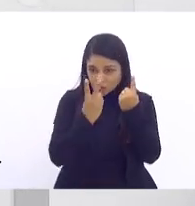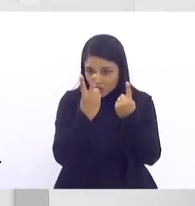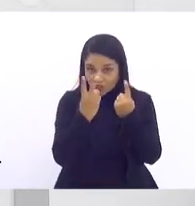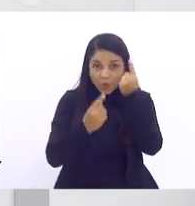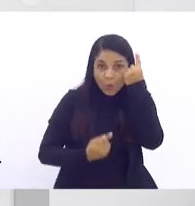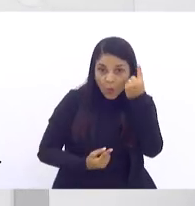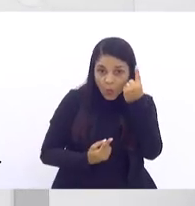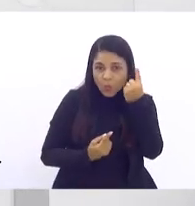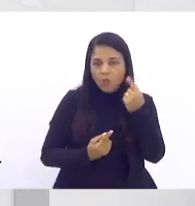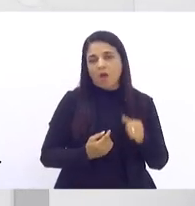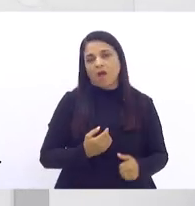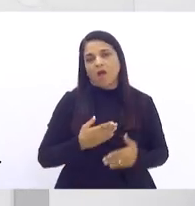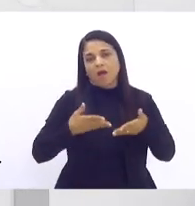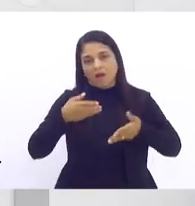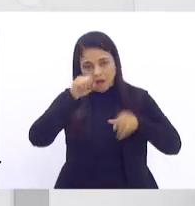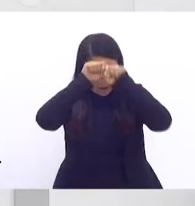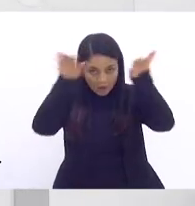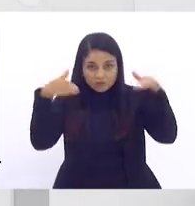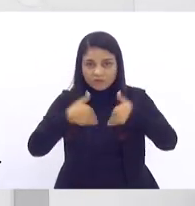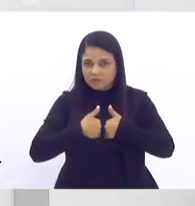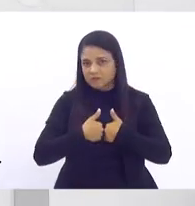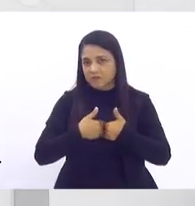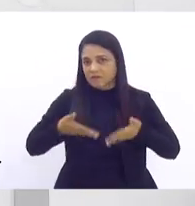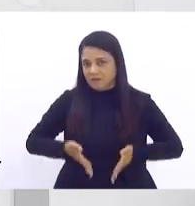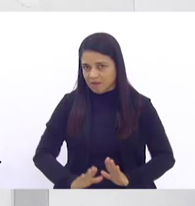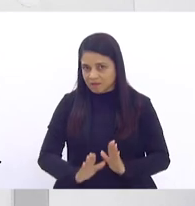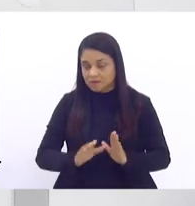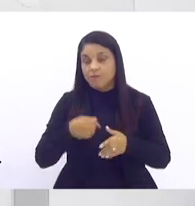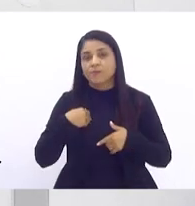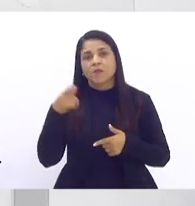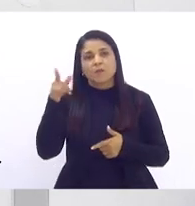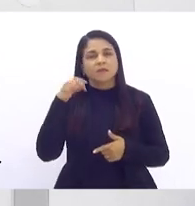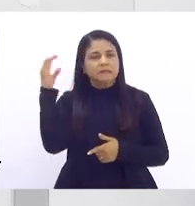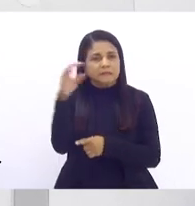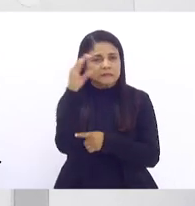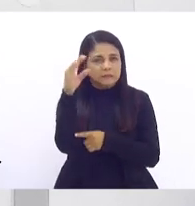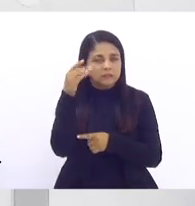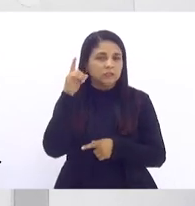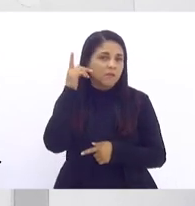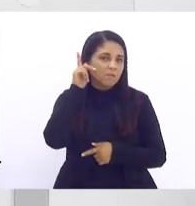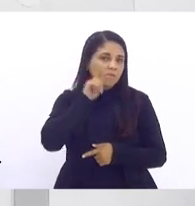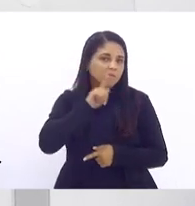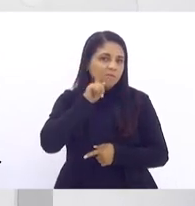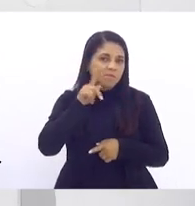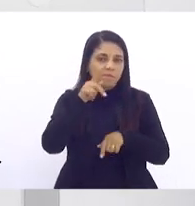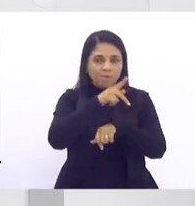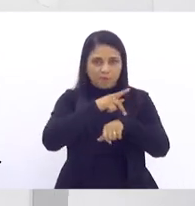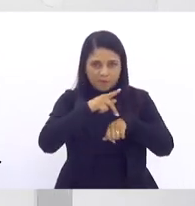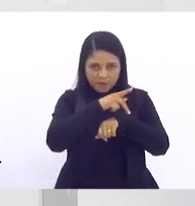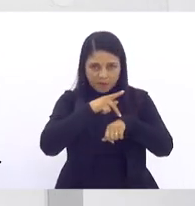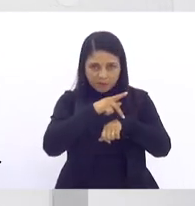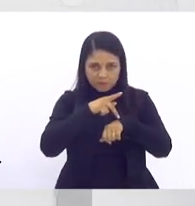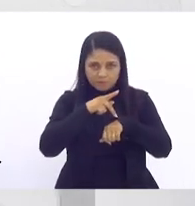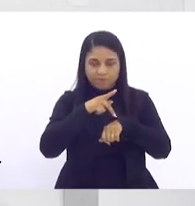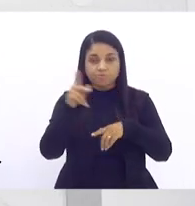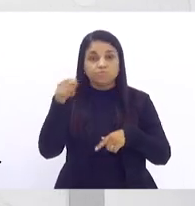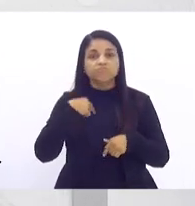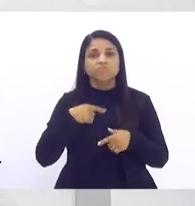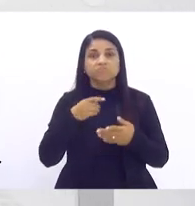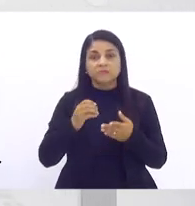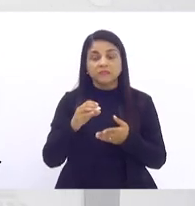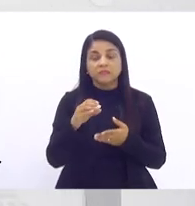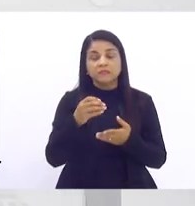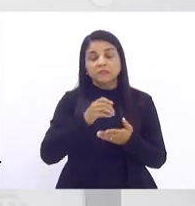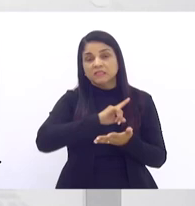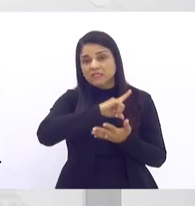tem uma cientista norte-americana que publicou este artigo em 2015 e ela tem mais de 140 artigos publicados